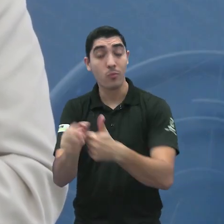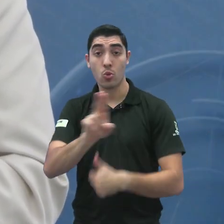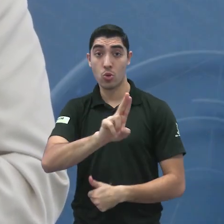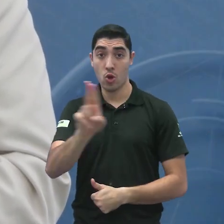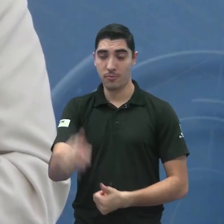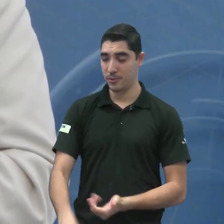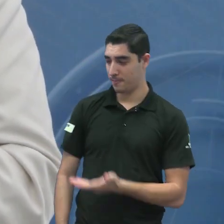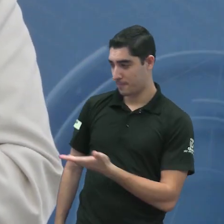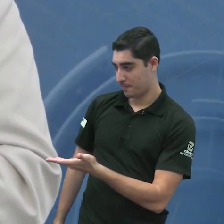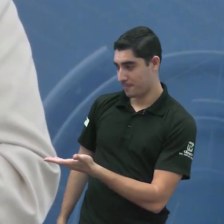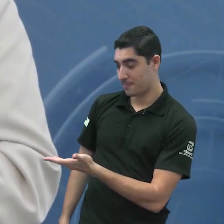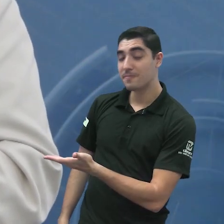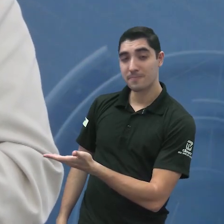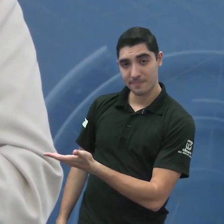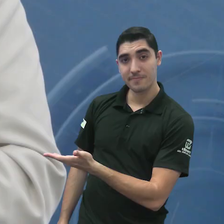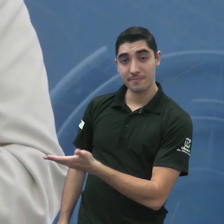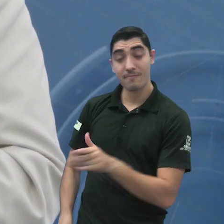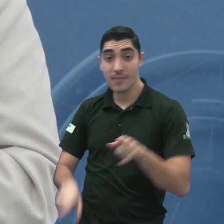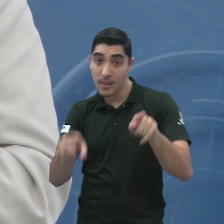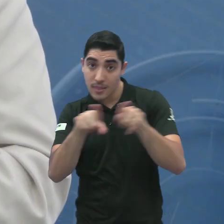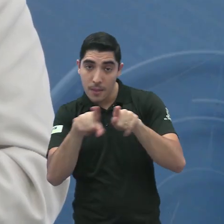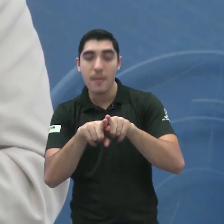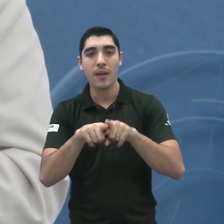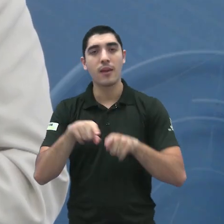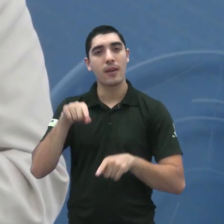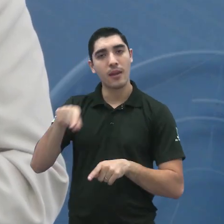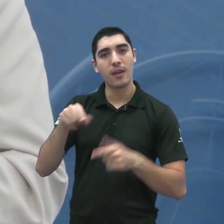youtube.com/TV Câmara SJC e também o canal